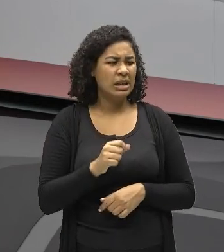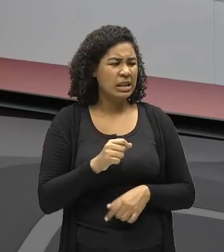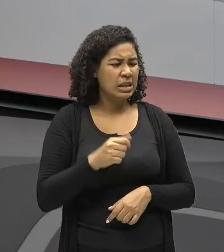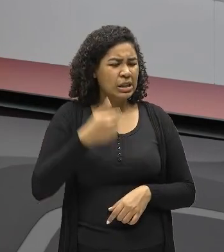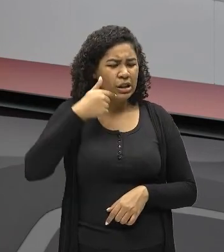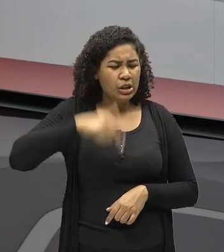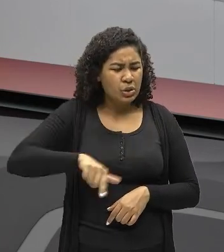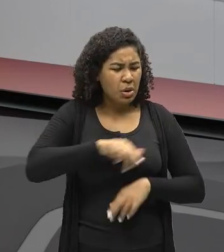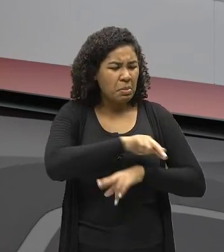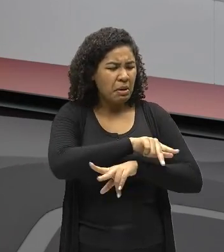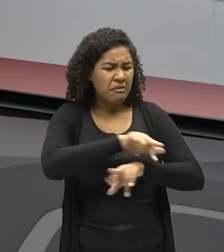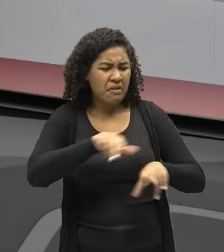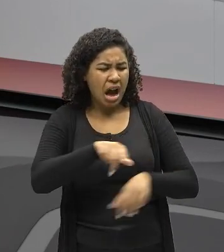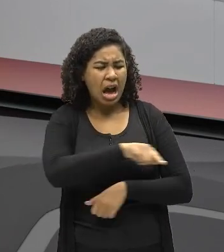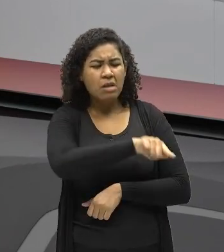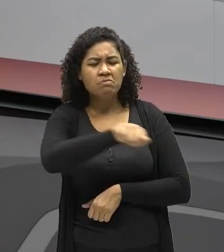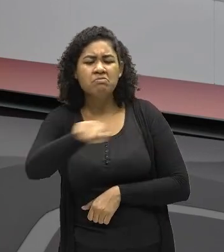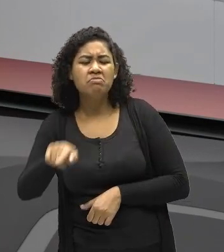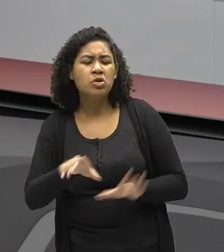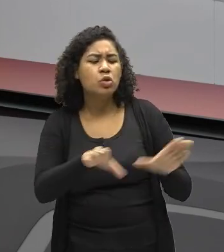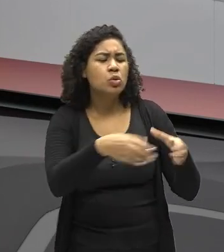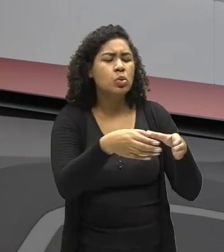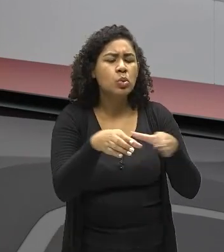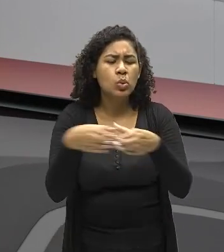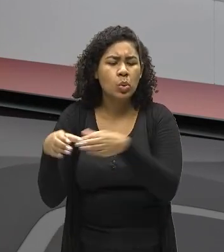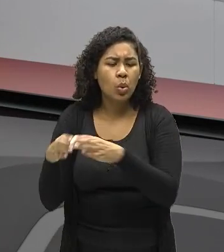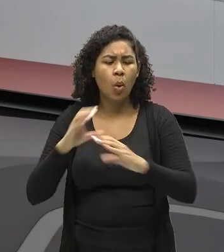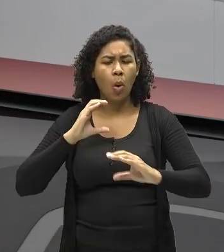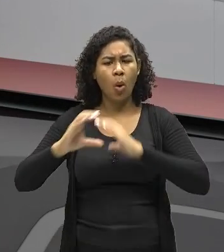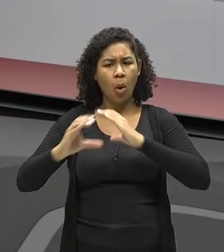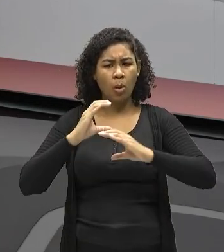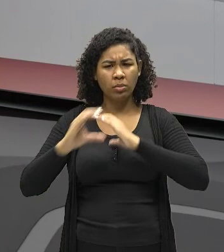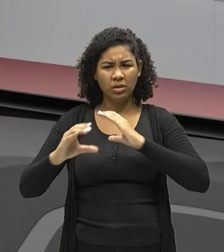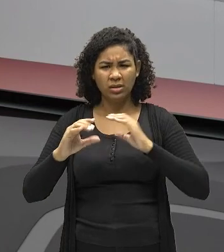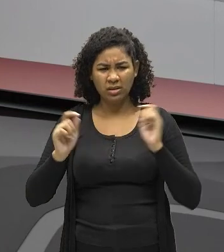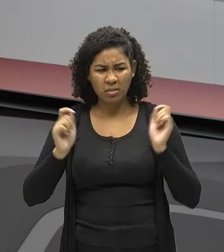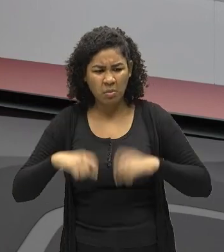diferentes eles se comunicavam? Um aprendia a língua do outro.